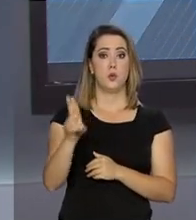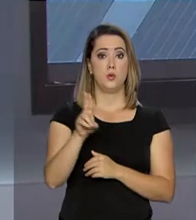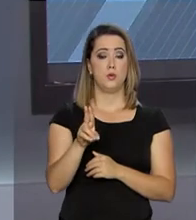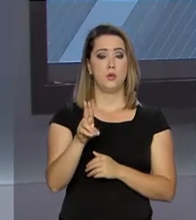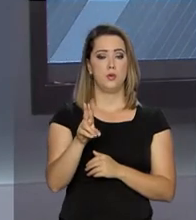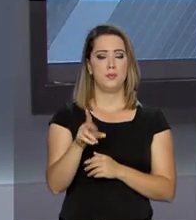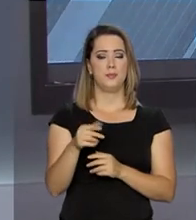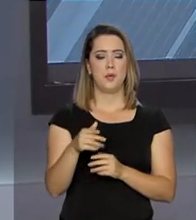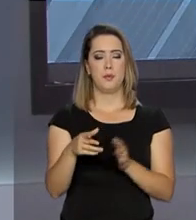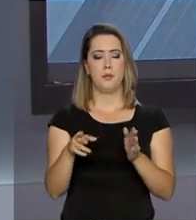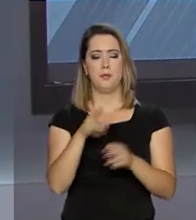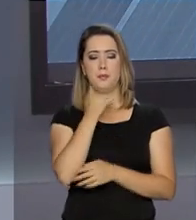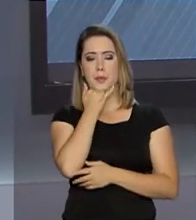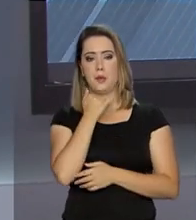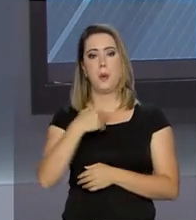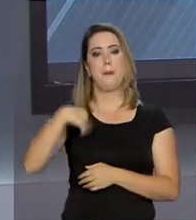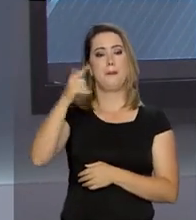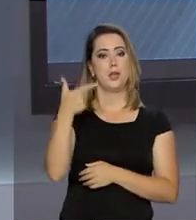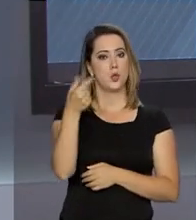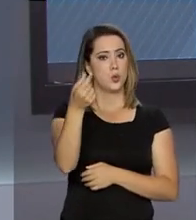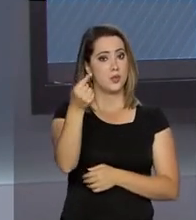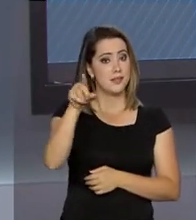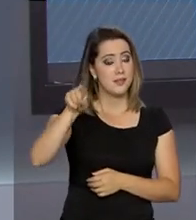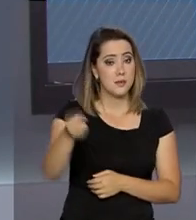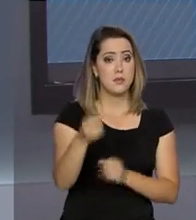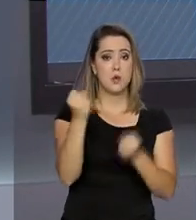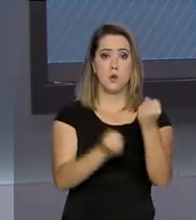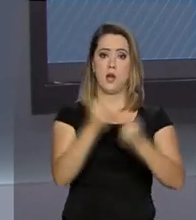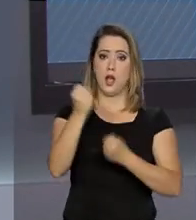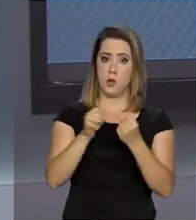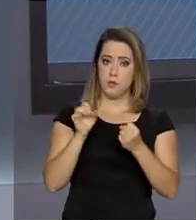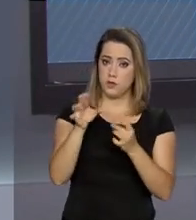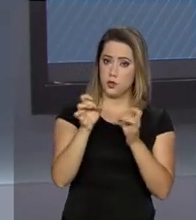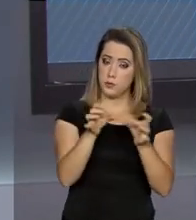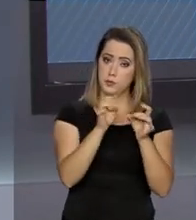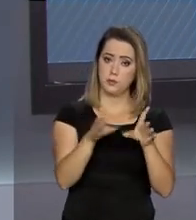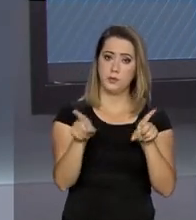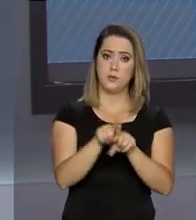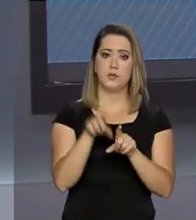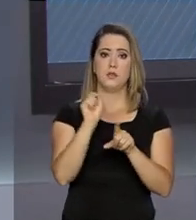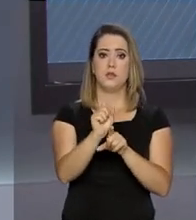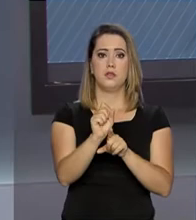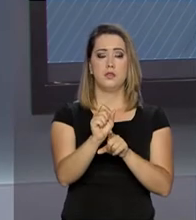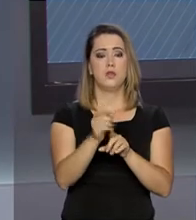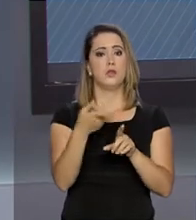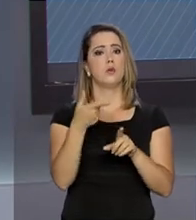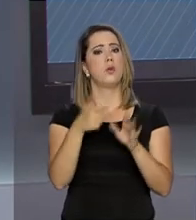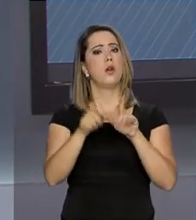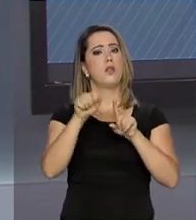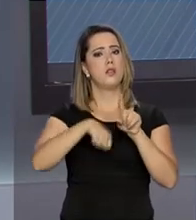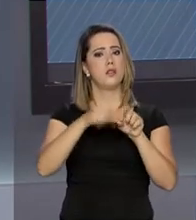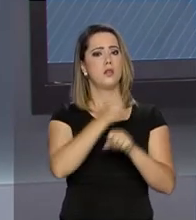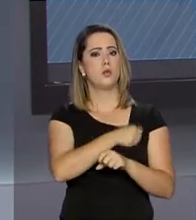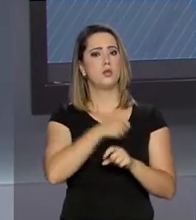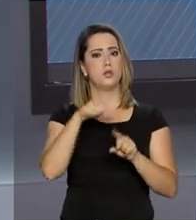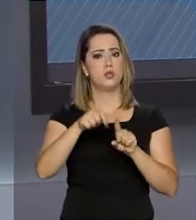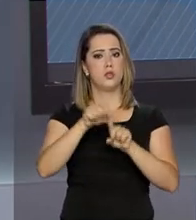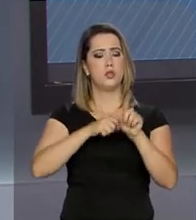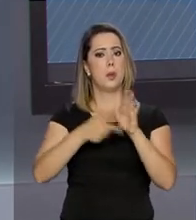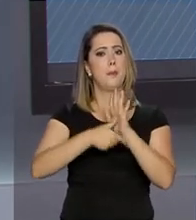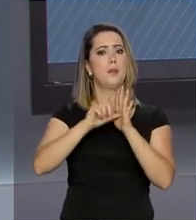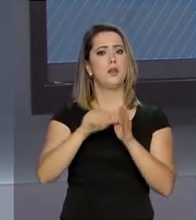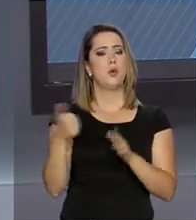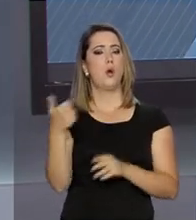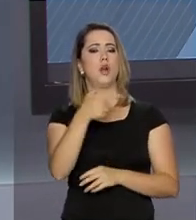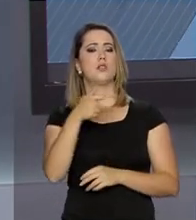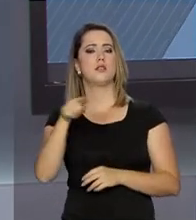deste ano foi de 17,7 por cento melhor do que o mês do mês passado e 17,1